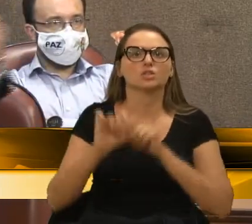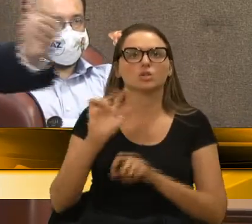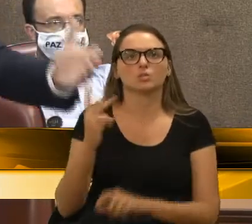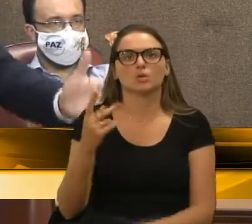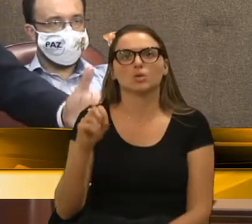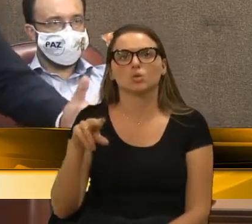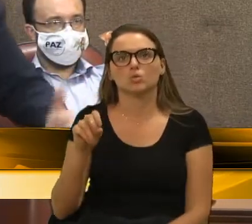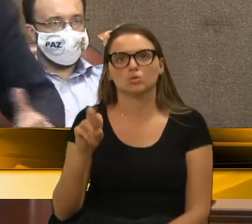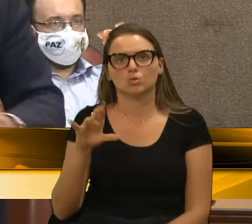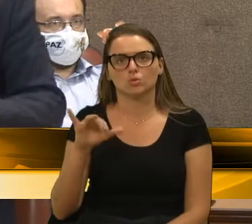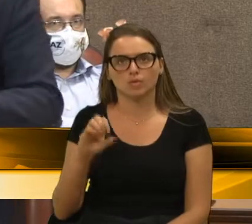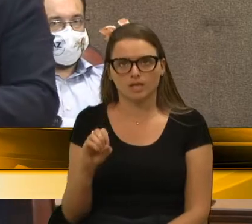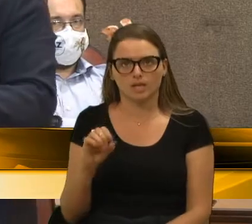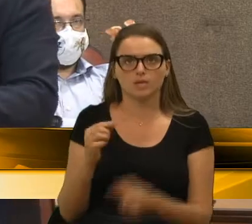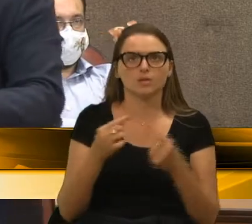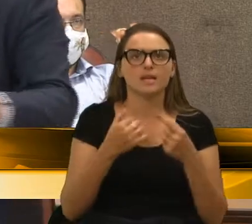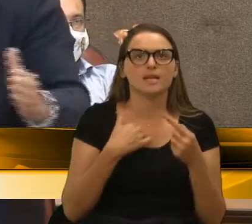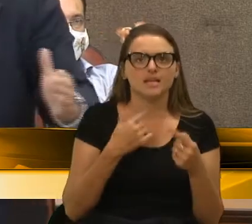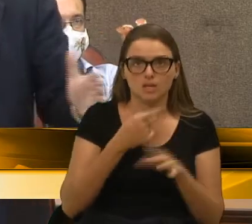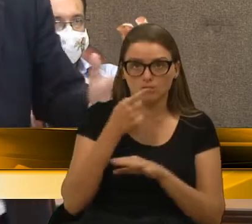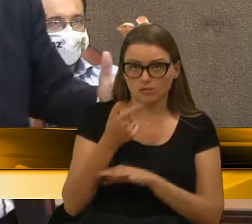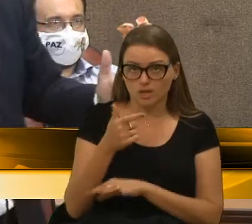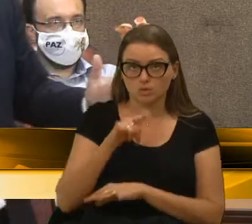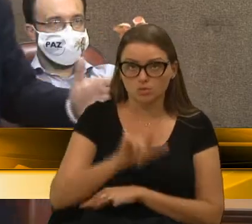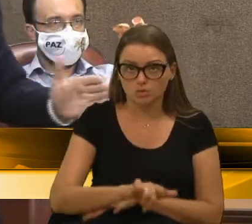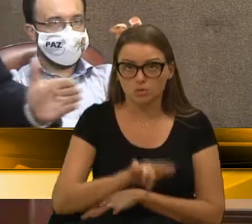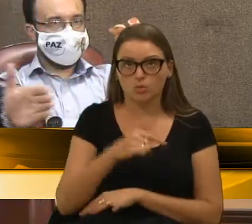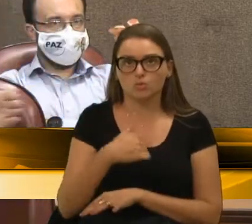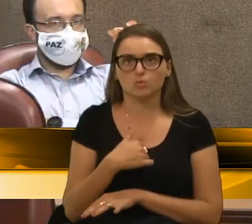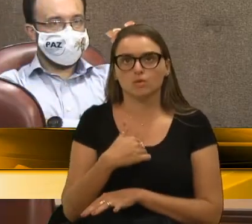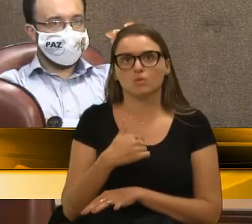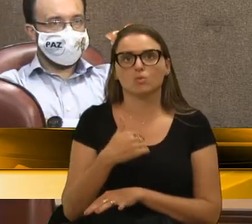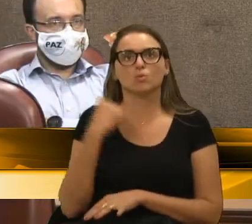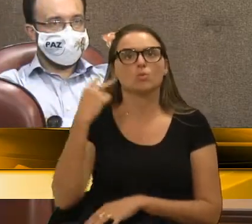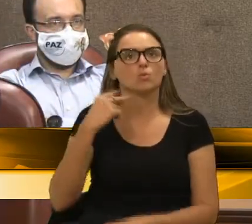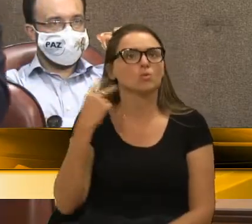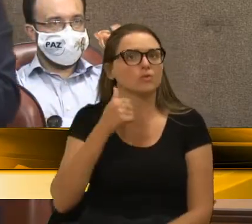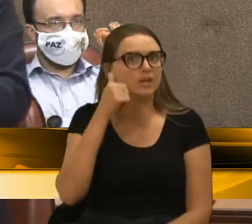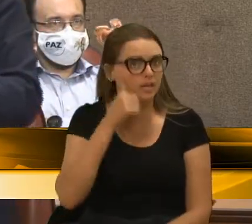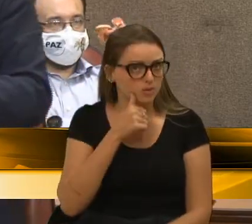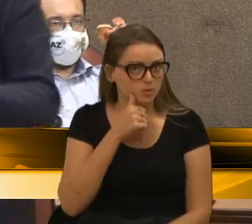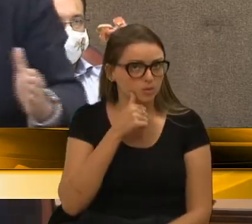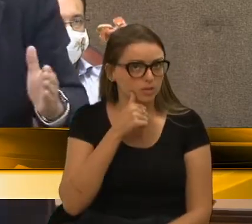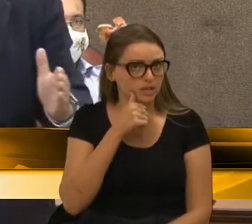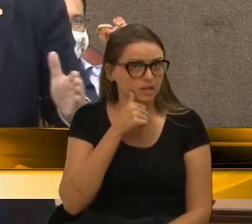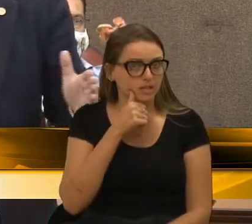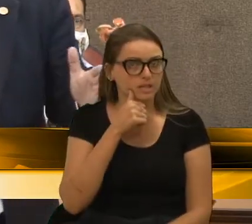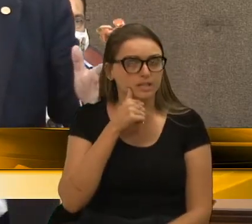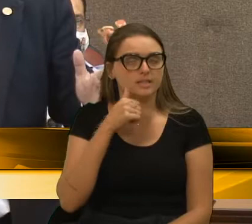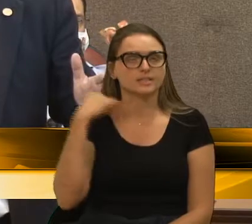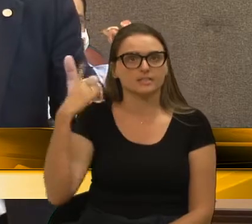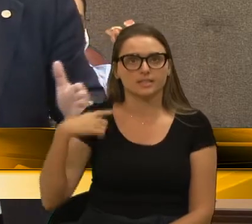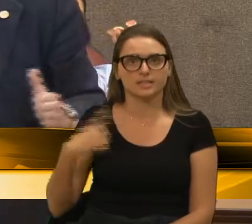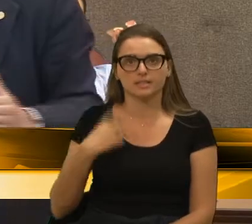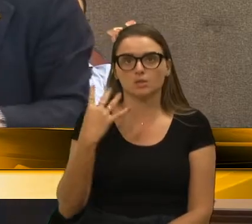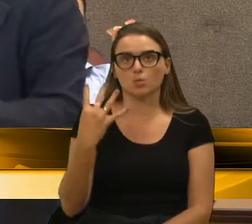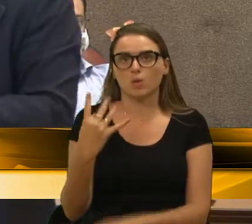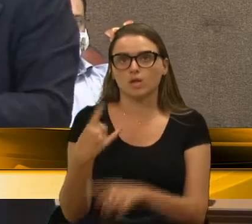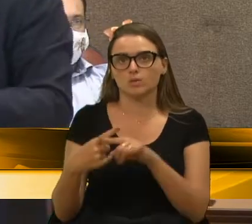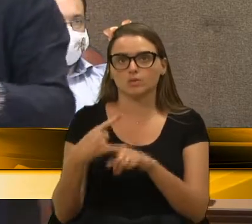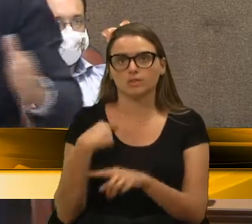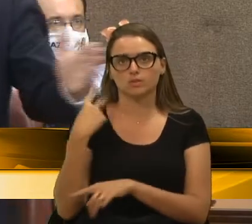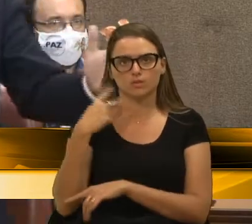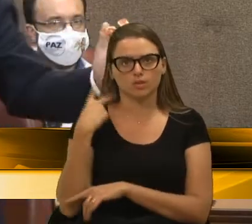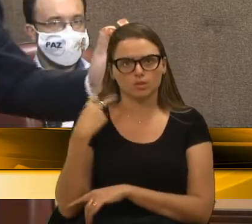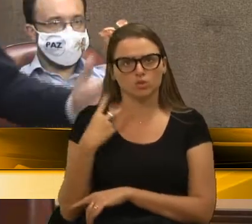E, repito, não é uma questão, eu já peguei aqui, vereador Denise, e nesses 4 legislaturas que estive aqui, projetos muito